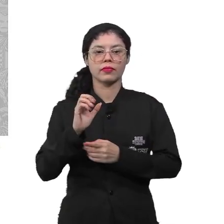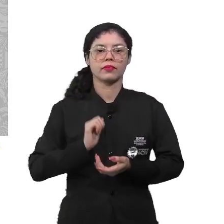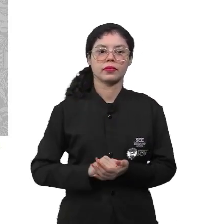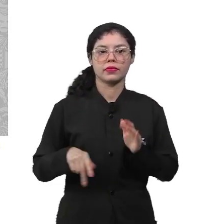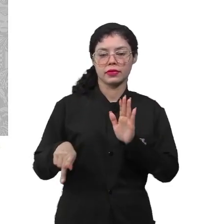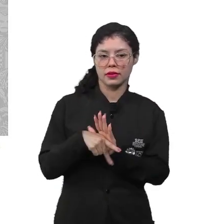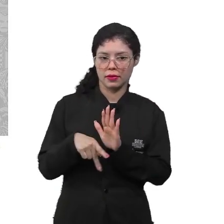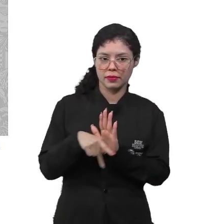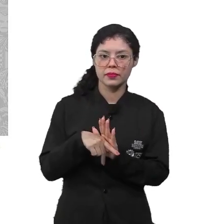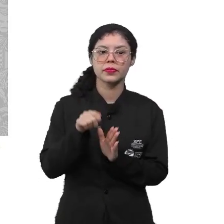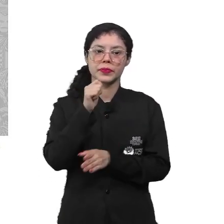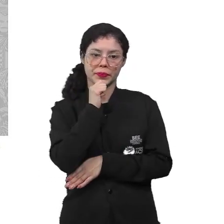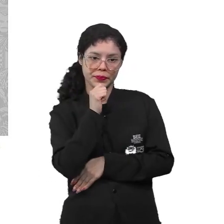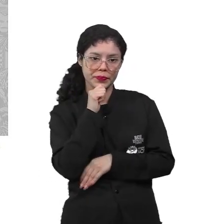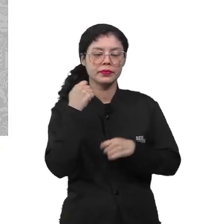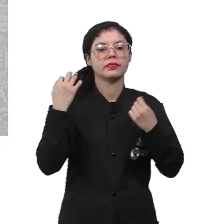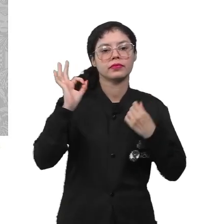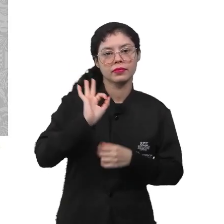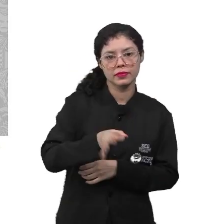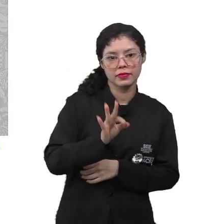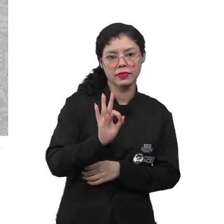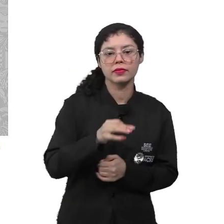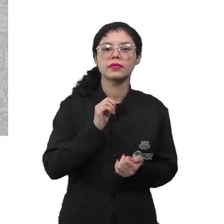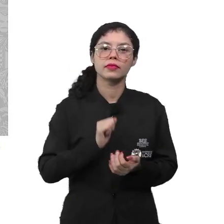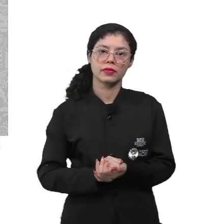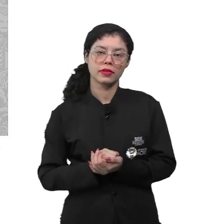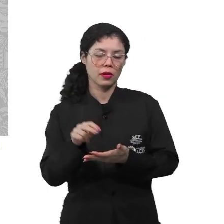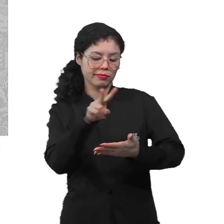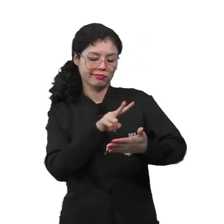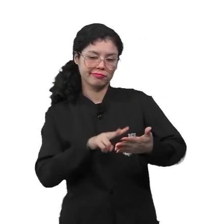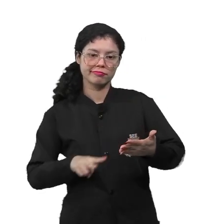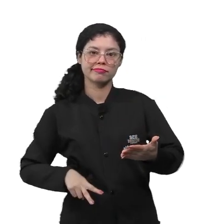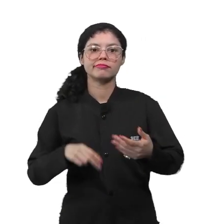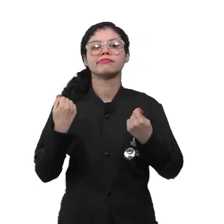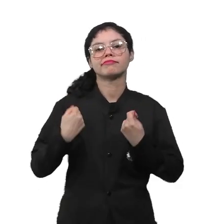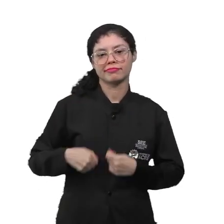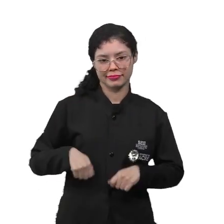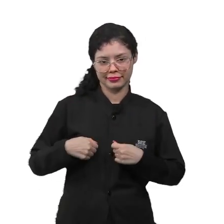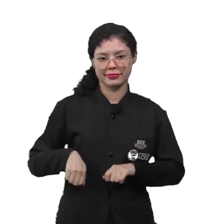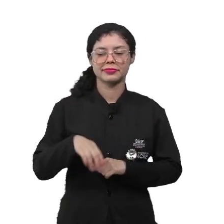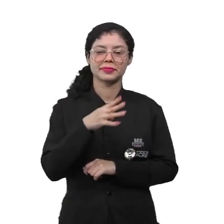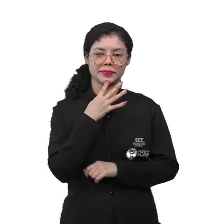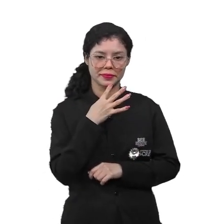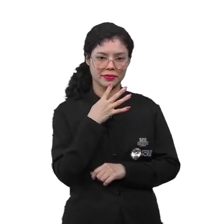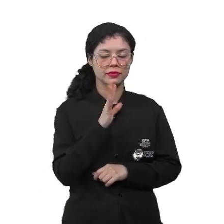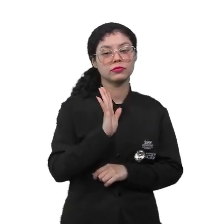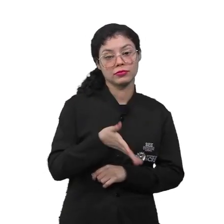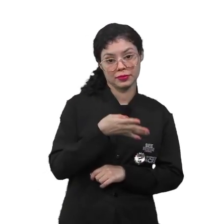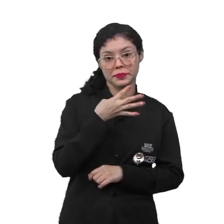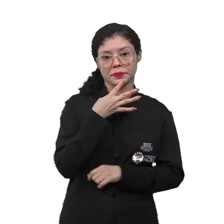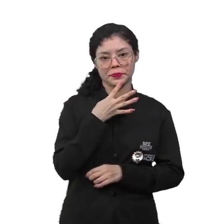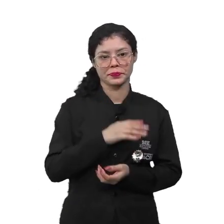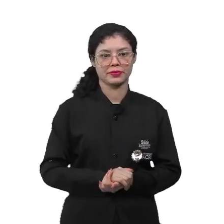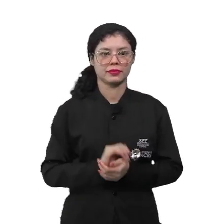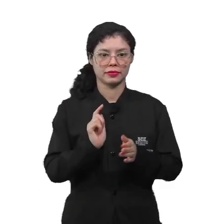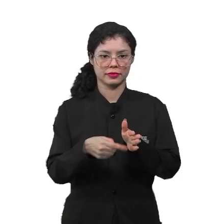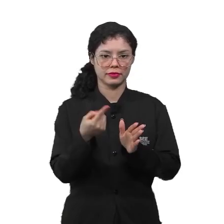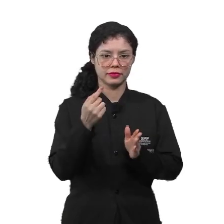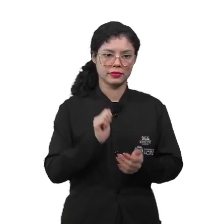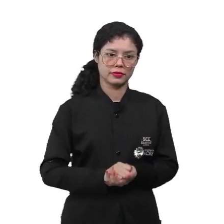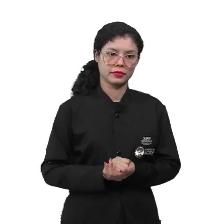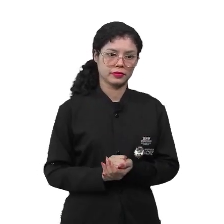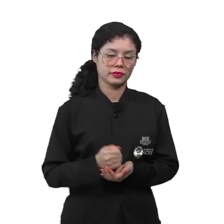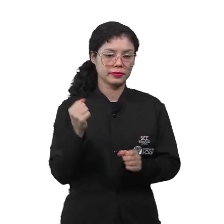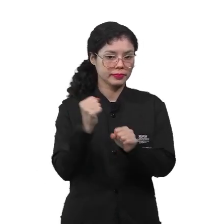mas existem outros que com certeza você que é um bom leitor deve conhecer. Vamos para a nossa primeira etapa.